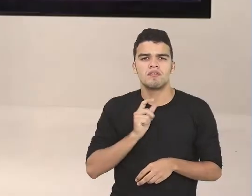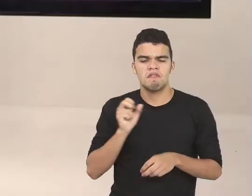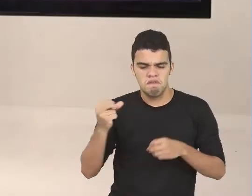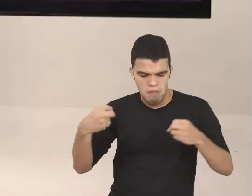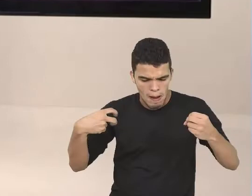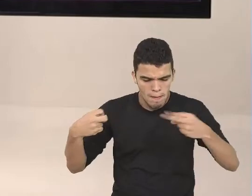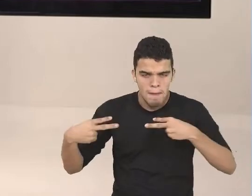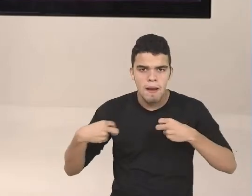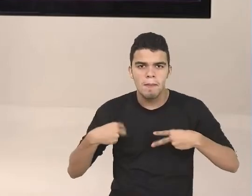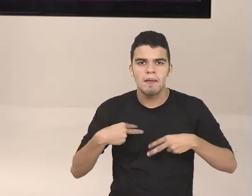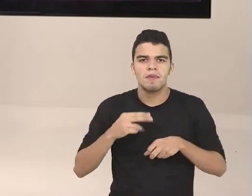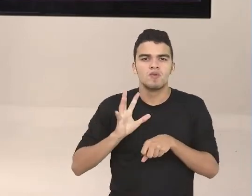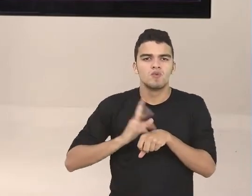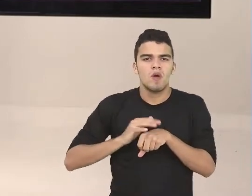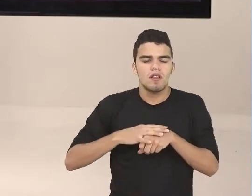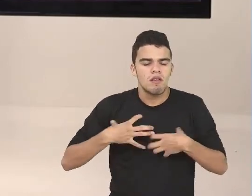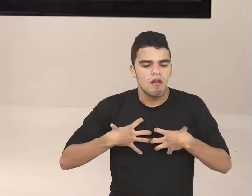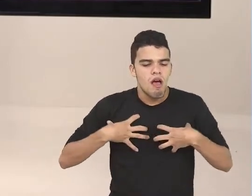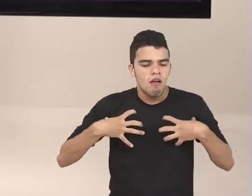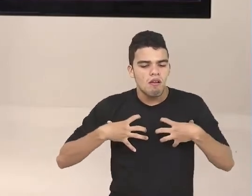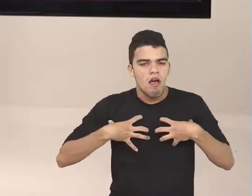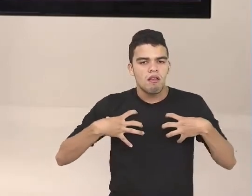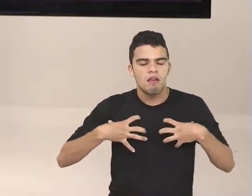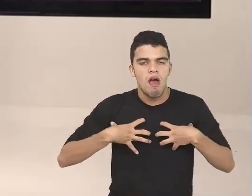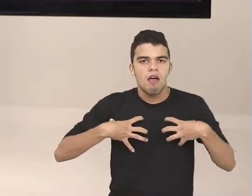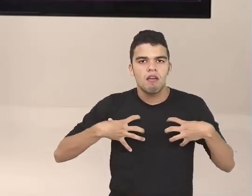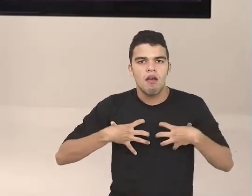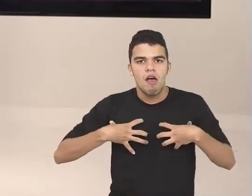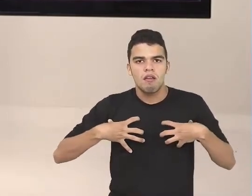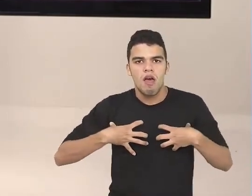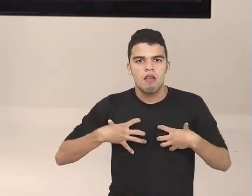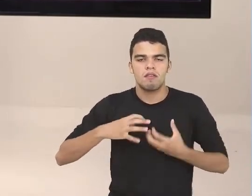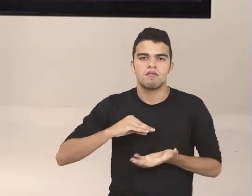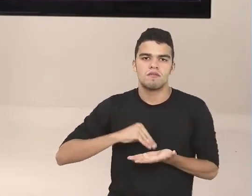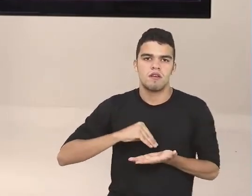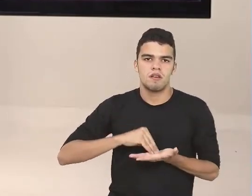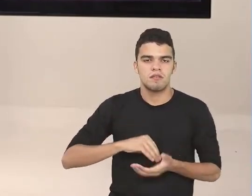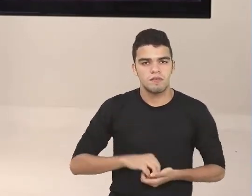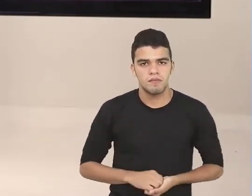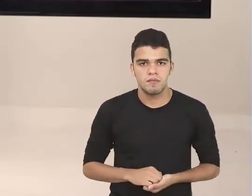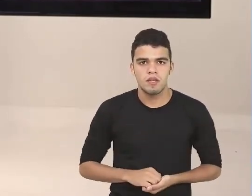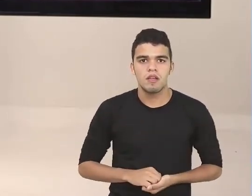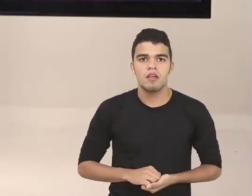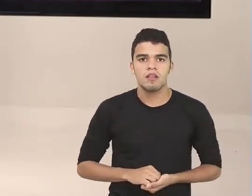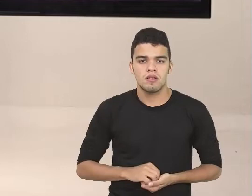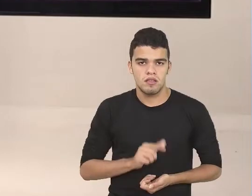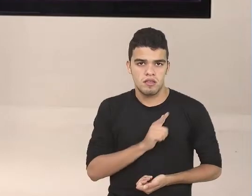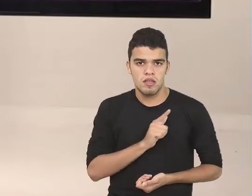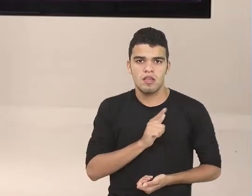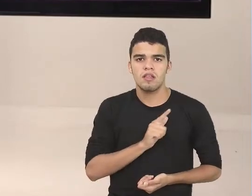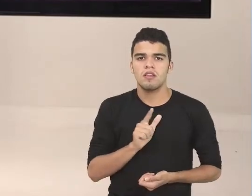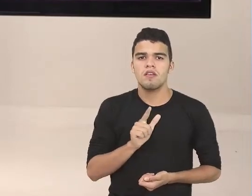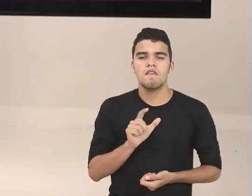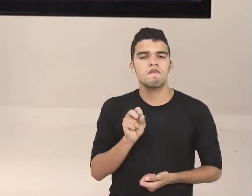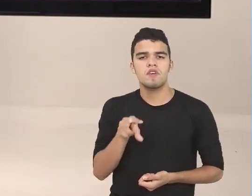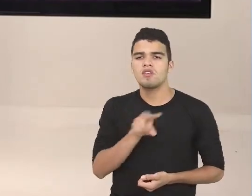respiratórias. Tá? Primeiramente, eles chamaram esse vírus de Wuhan 2019.